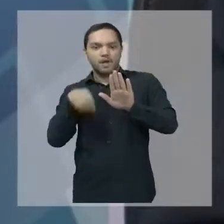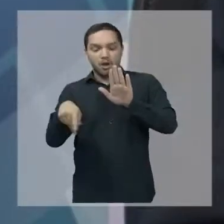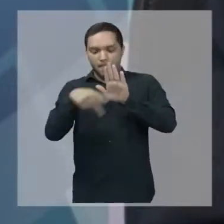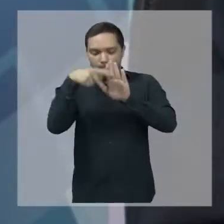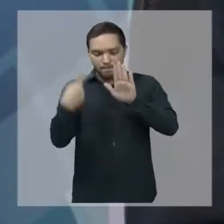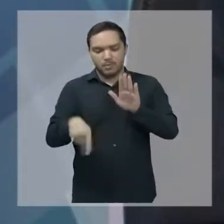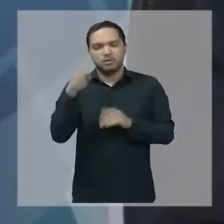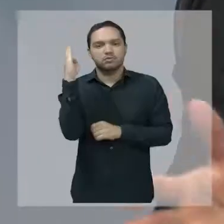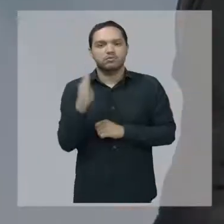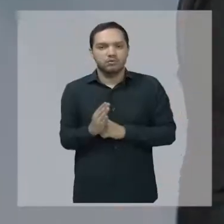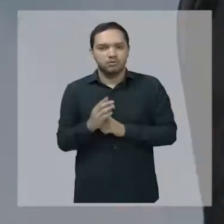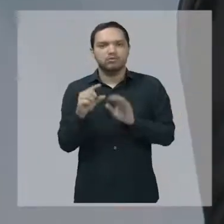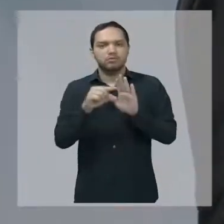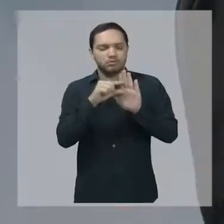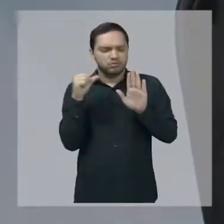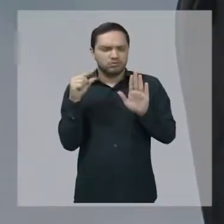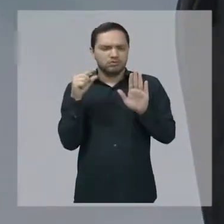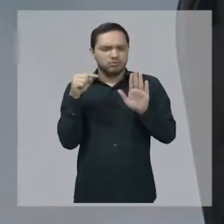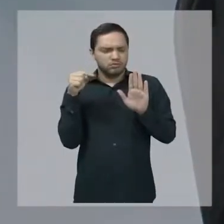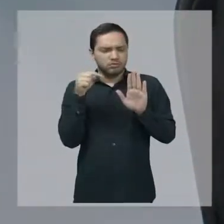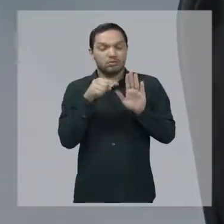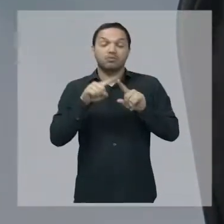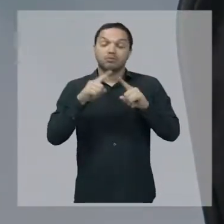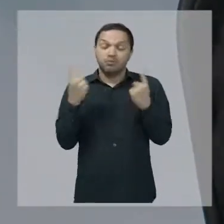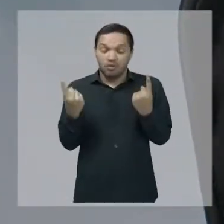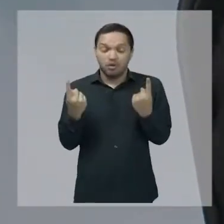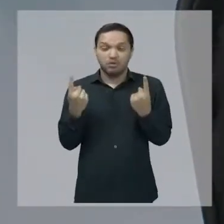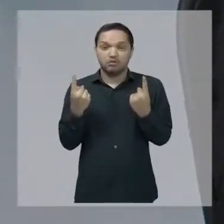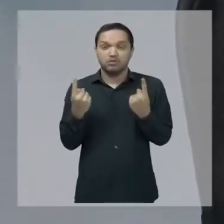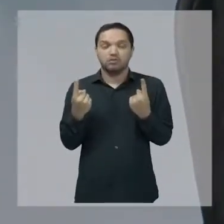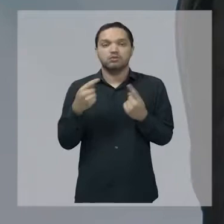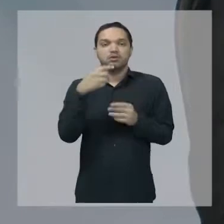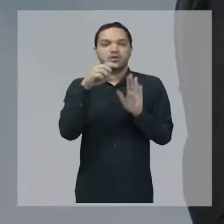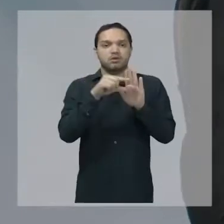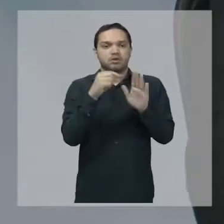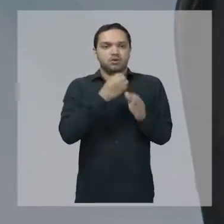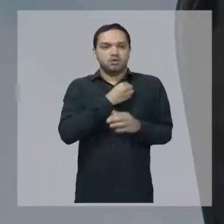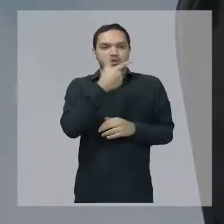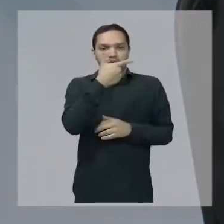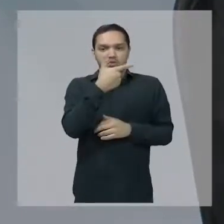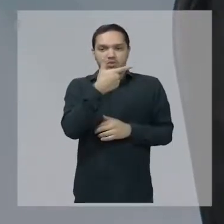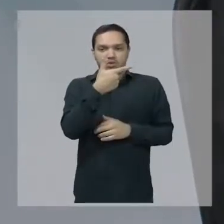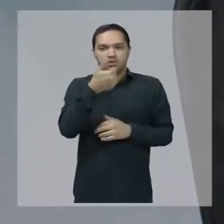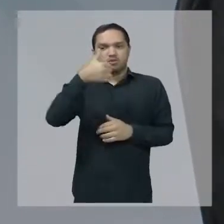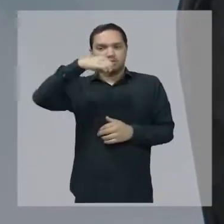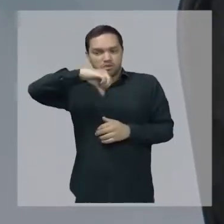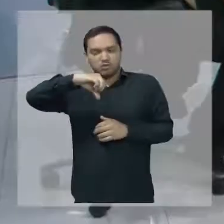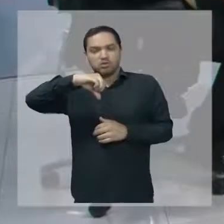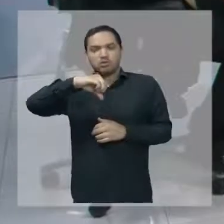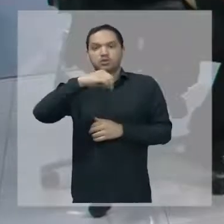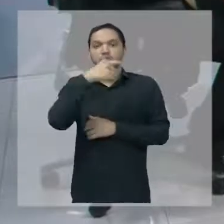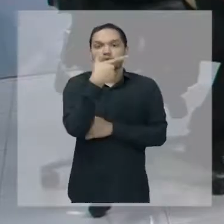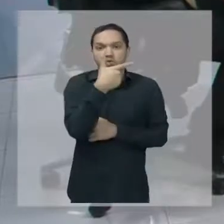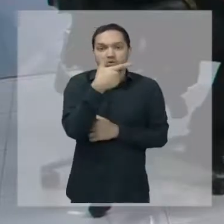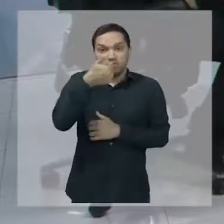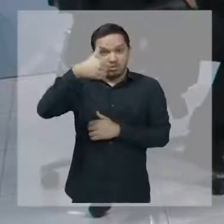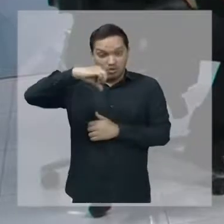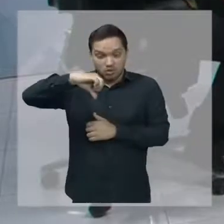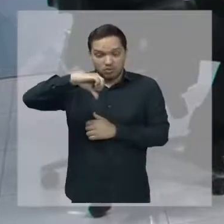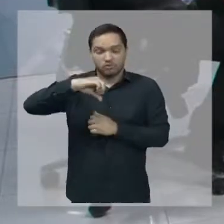interno é um patrimônio nacional. Isso é uma esquisitice. Mais uma das esquisitices. Artigo 219, da ciência 239, e tecnologia.